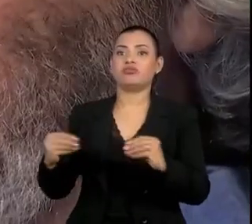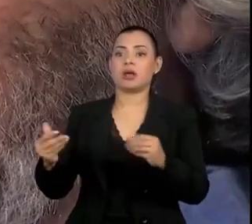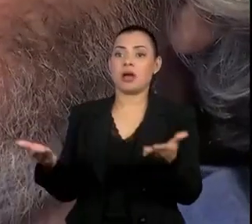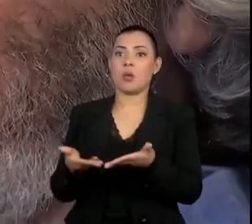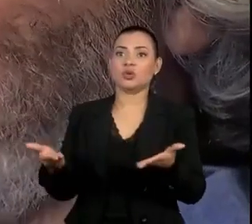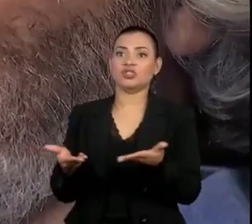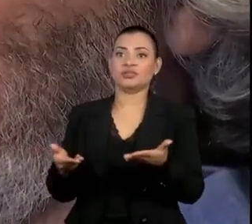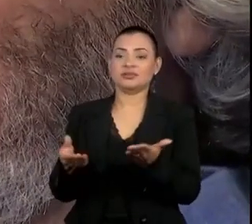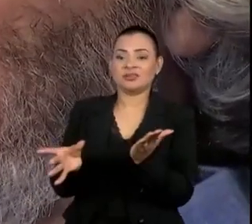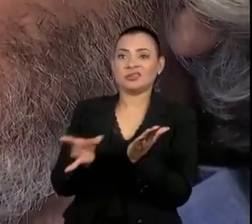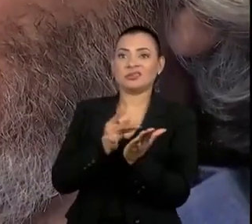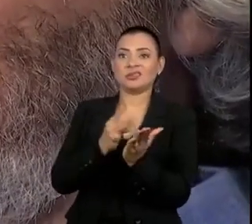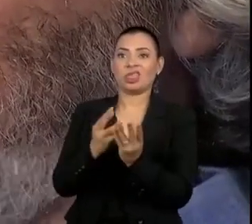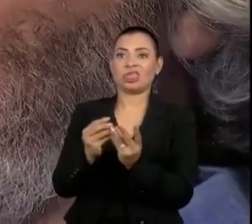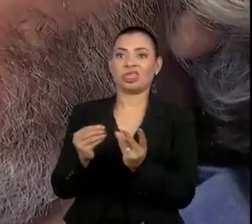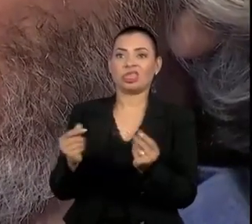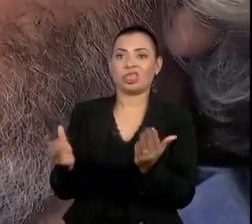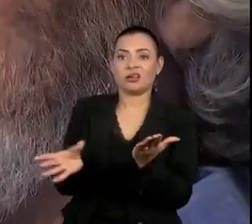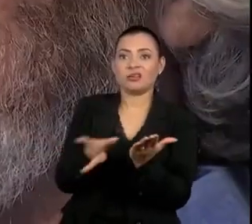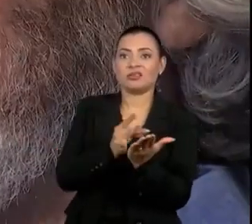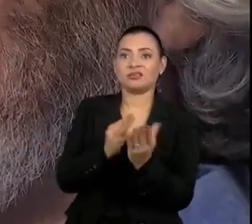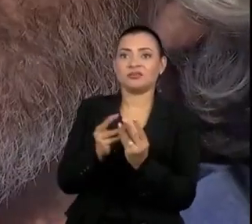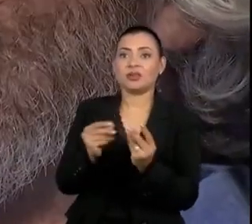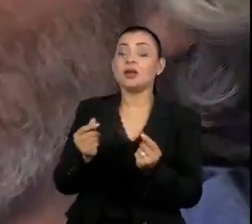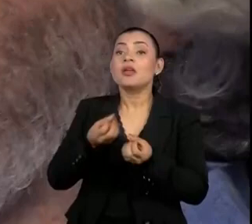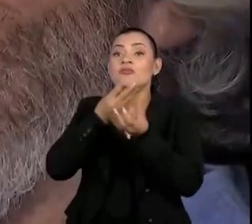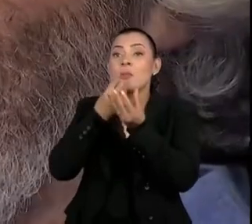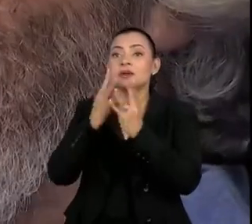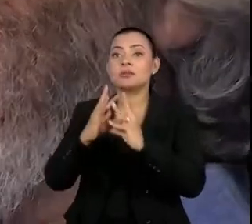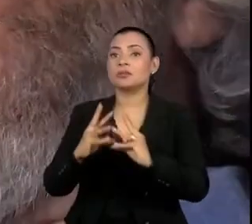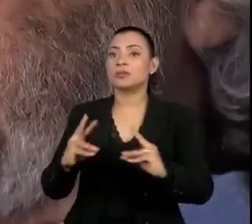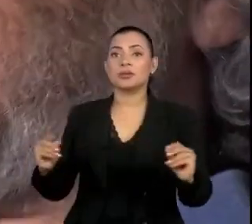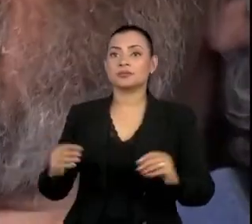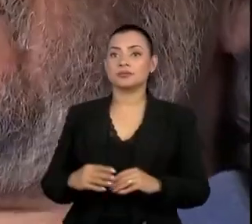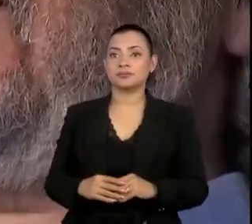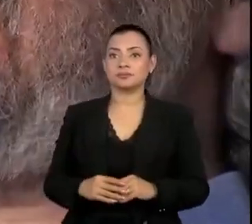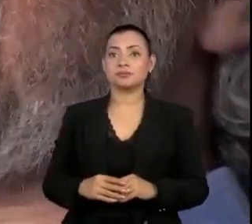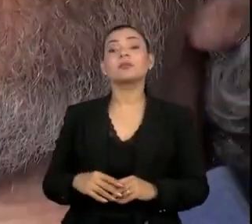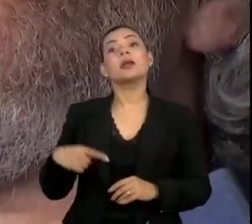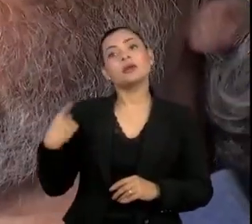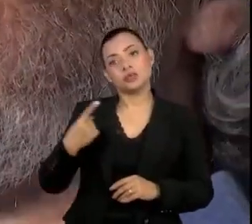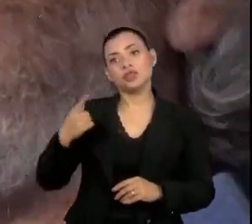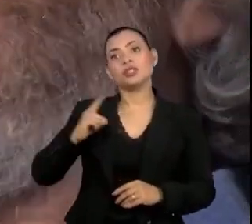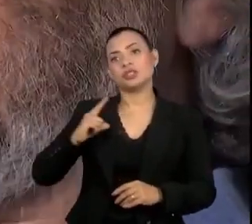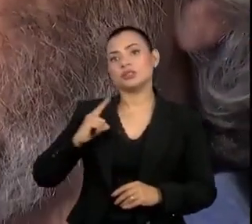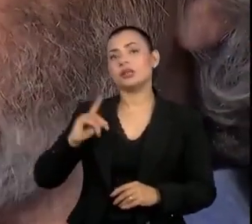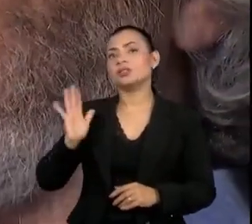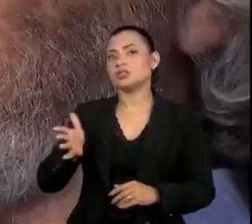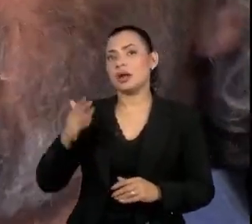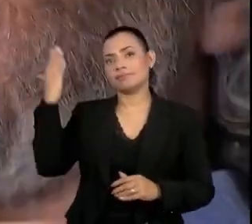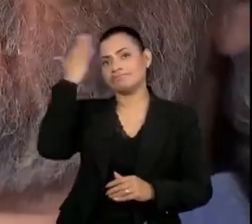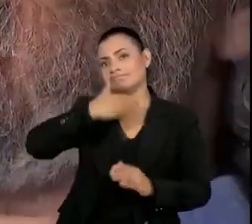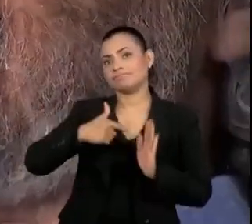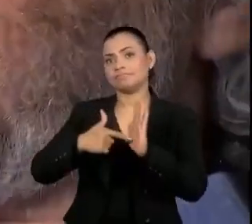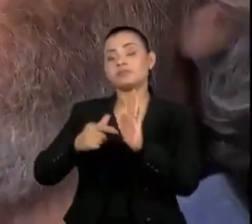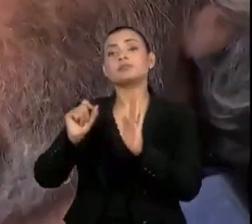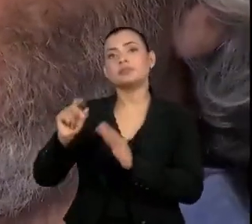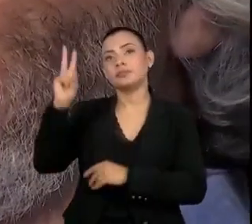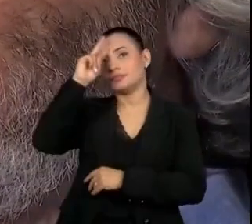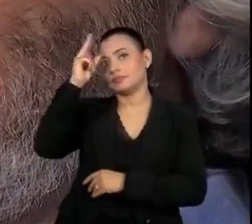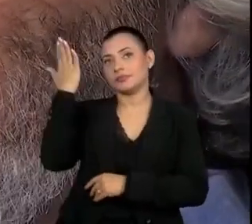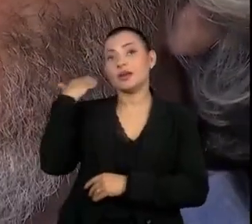de materiais faz com que as informações sumam. A gente já tem isso muito claro com as memórias dos